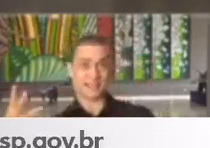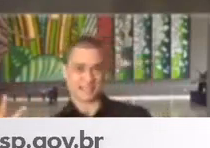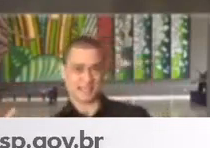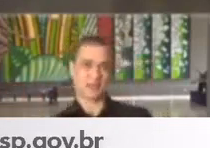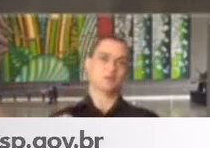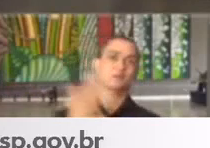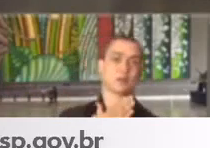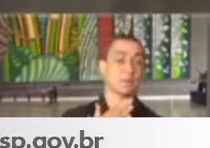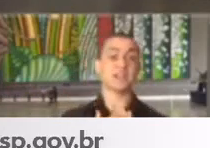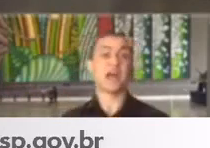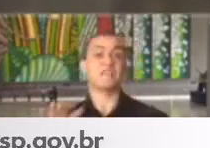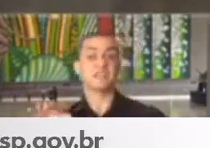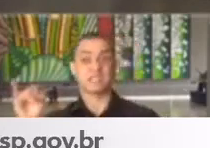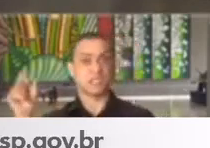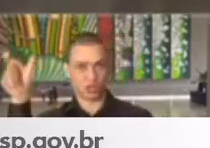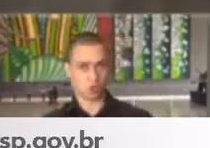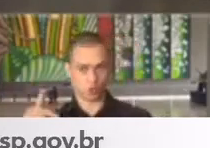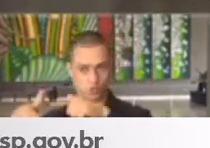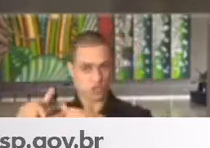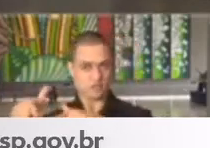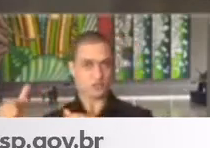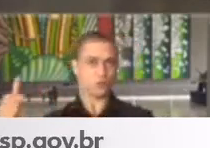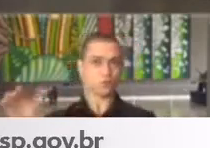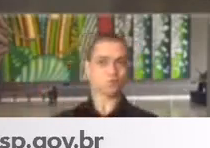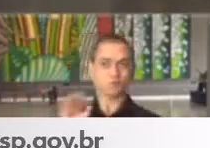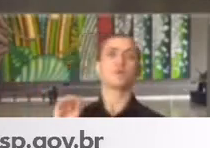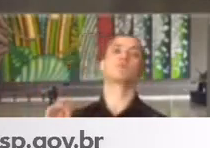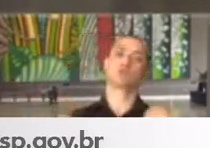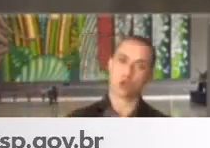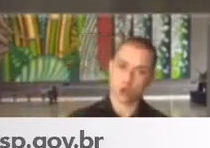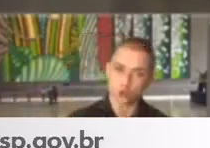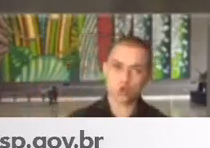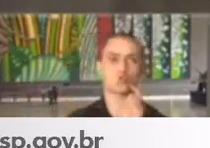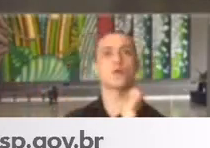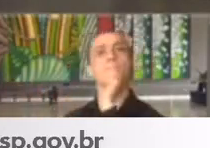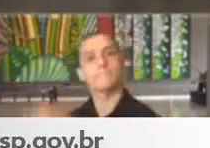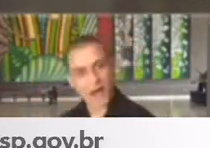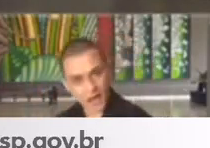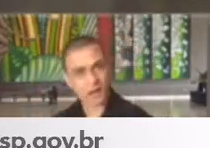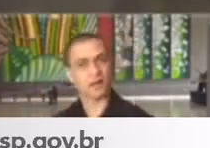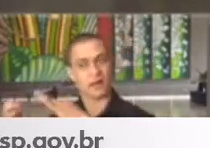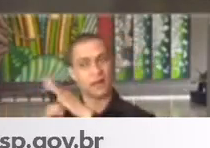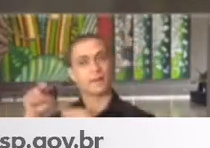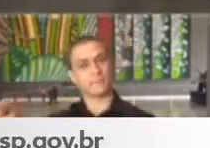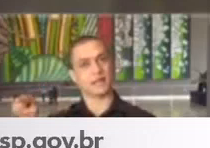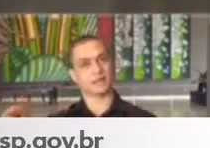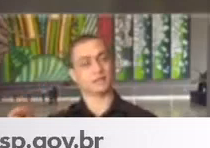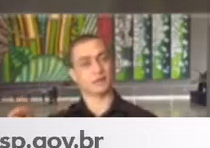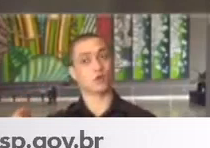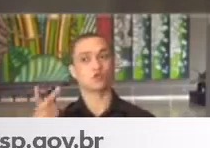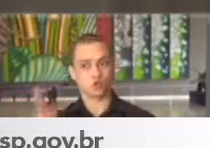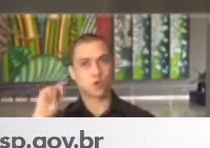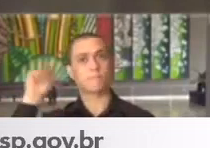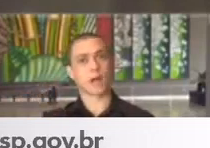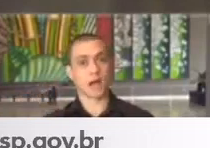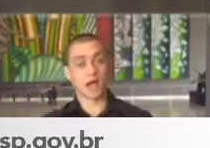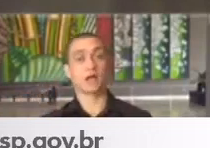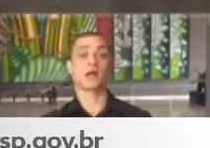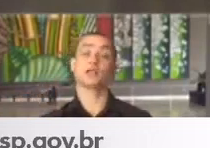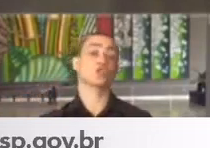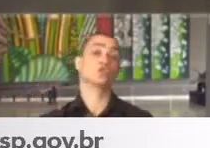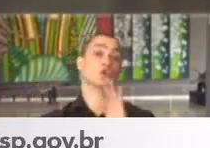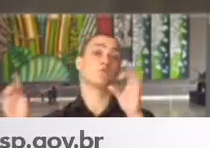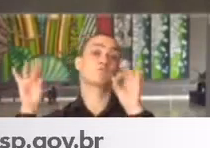não sendo prestado, a gente possa continuar a remunerar essas empresas exclusivamente para